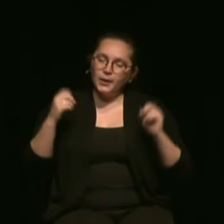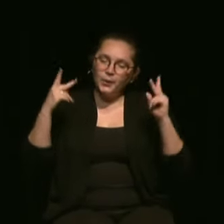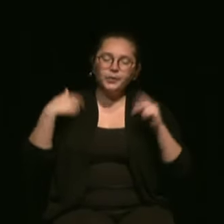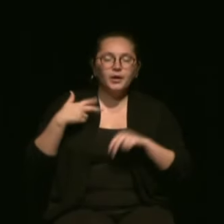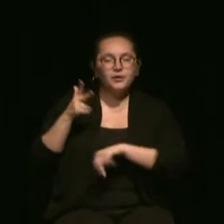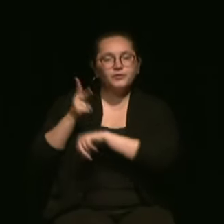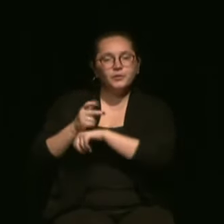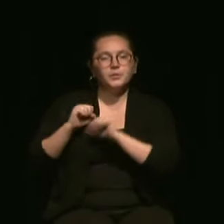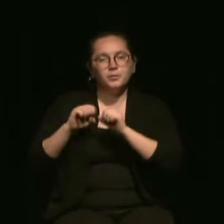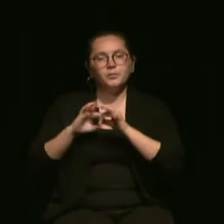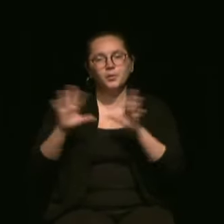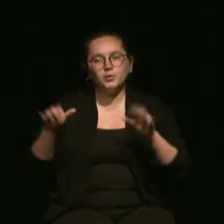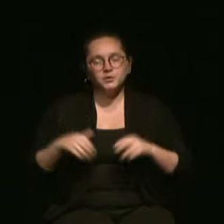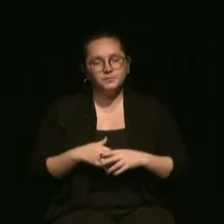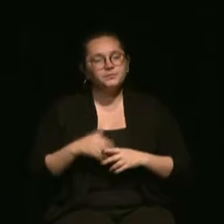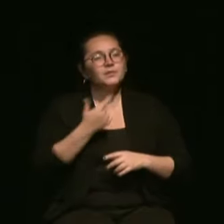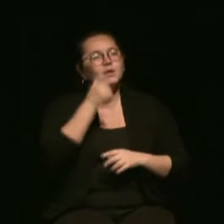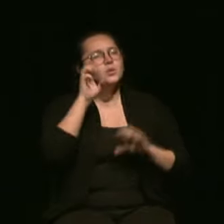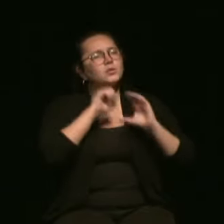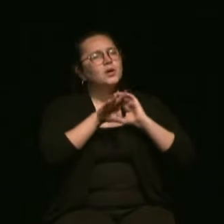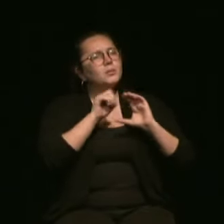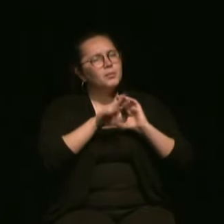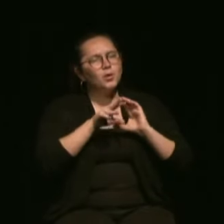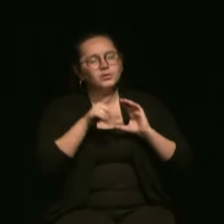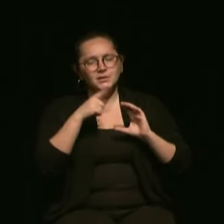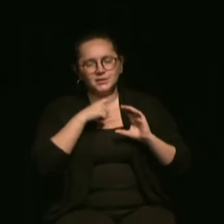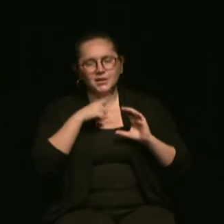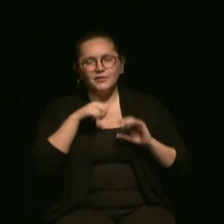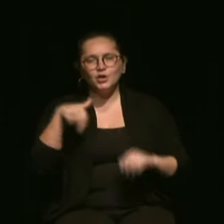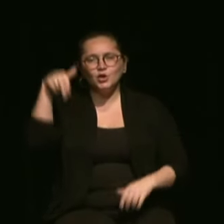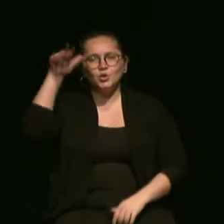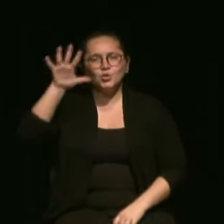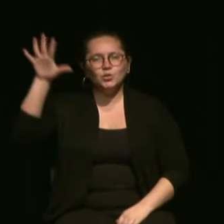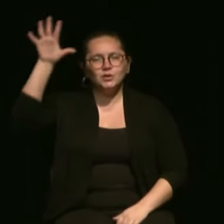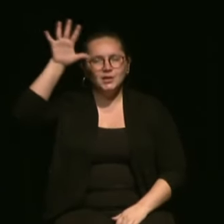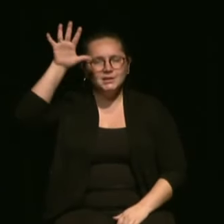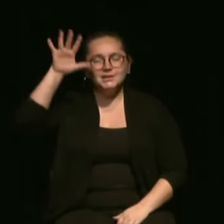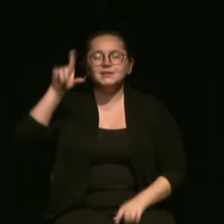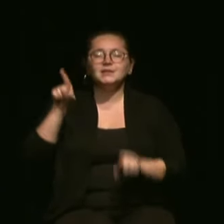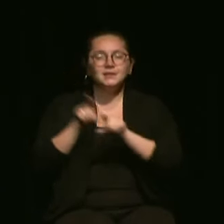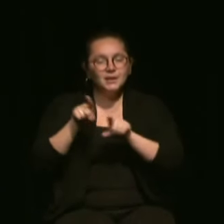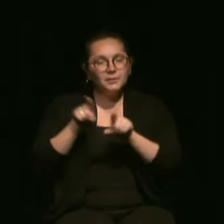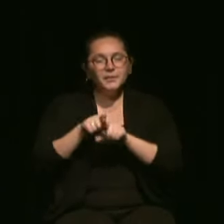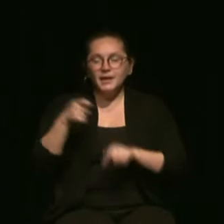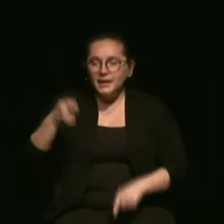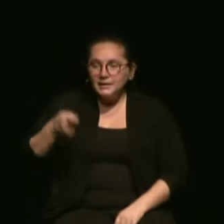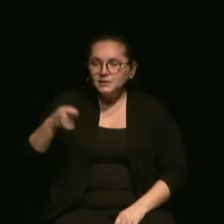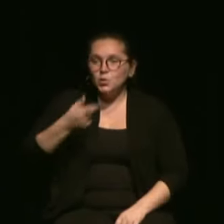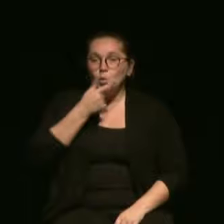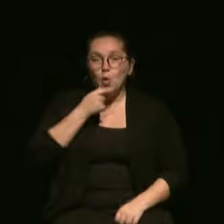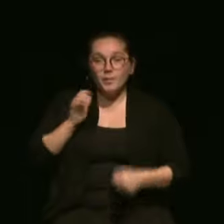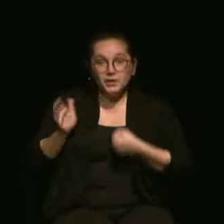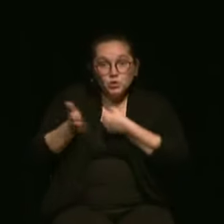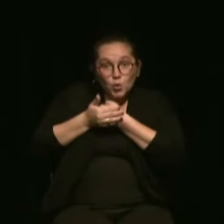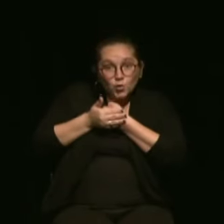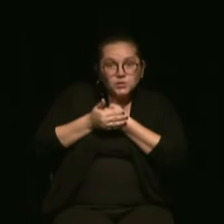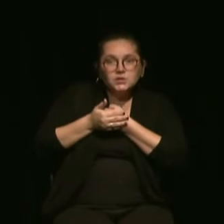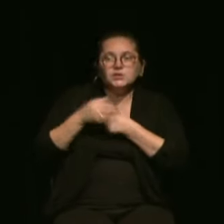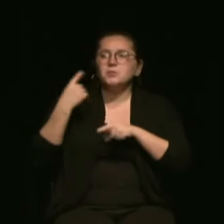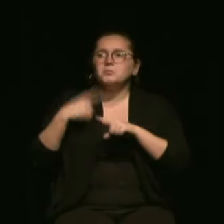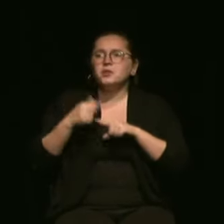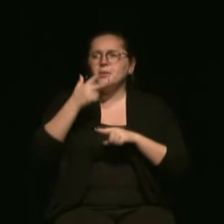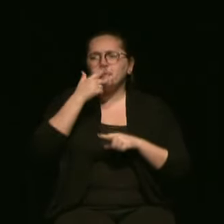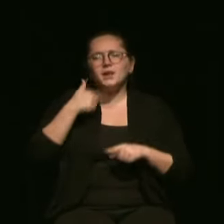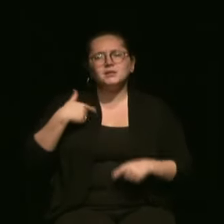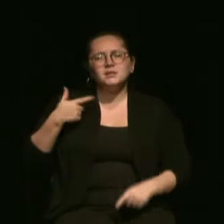um outro Globo Repórter dele, não me lembro qual, que ele fez no Nordeste, em que ele também insiste com um homem que está escondido porque está jurado de morte,